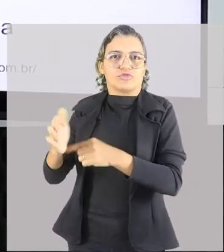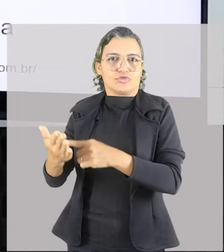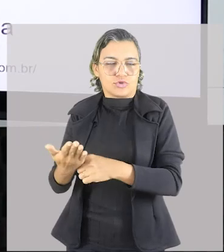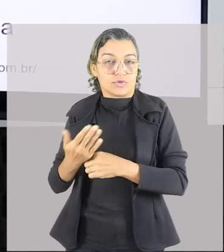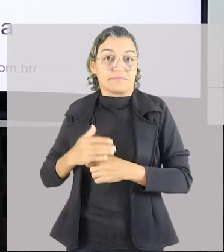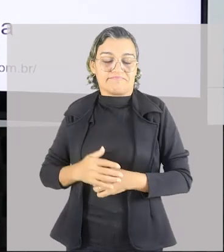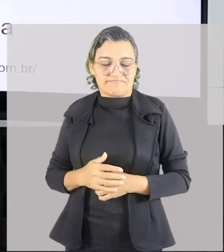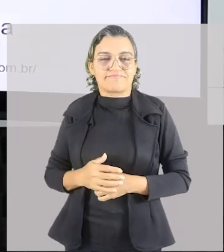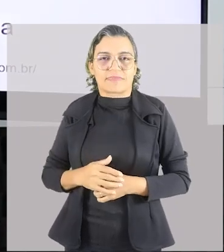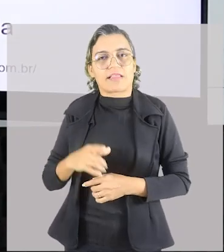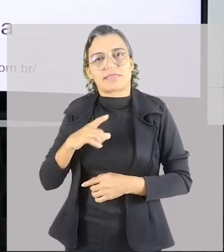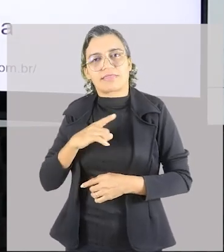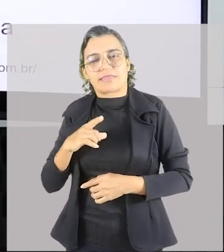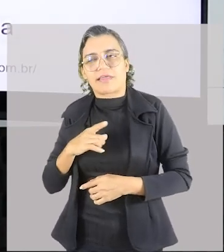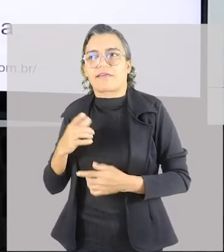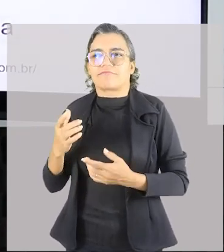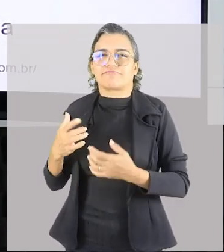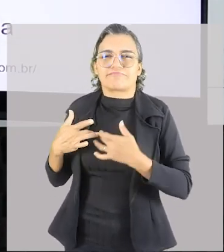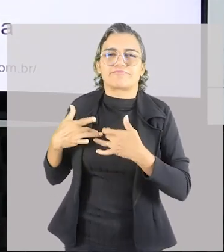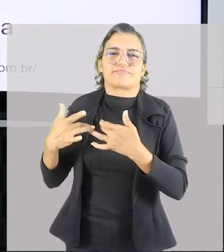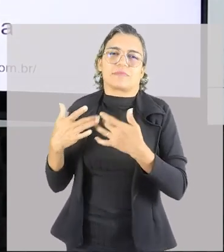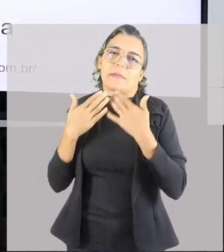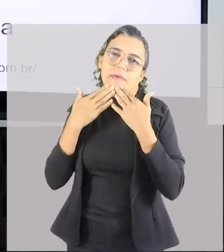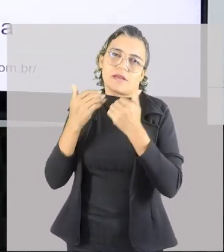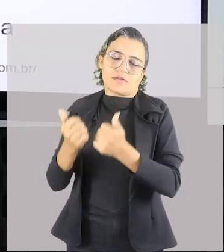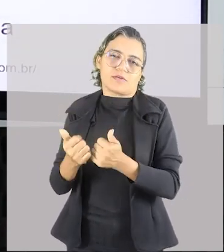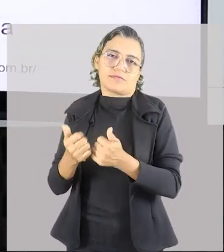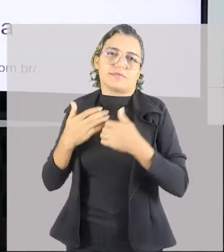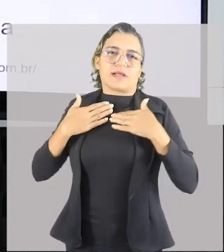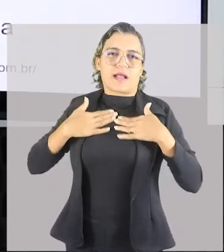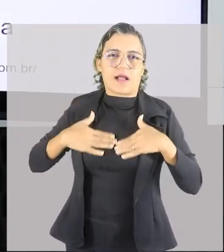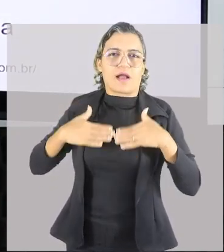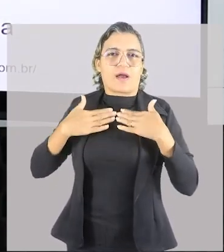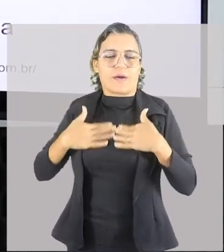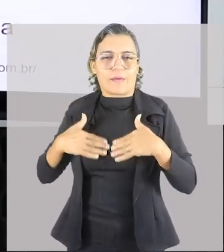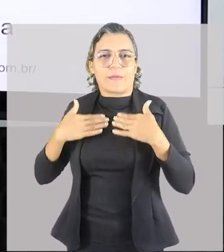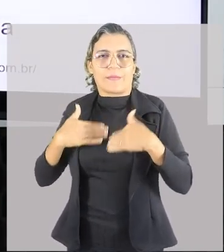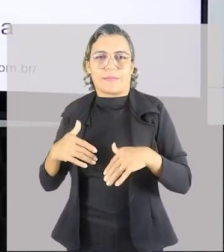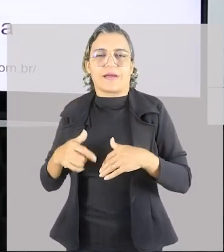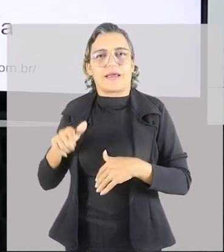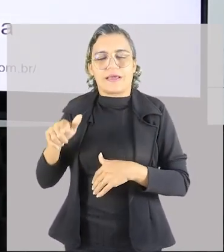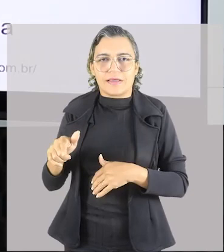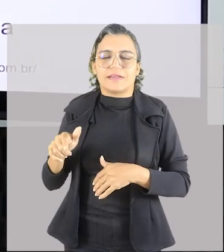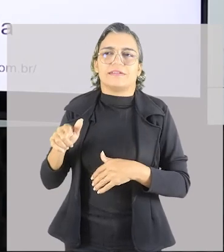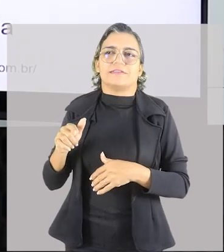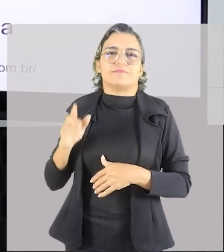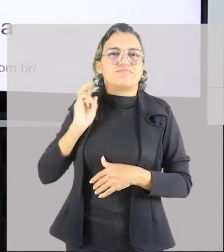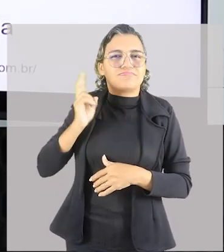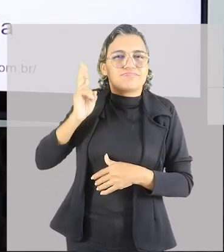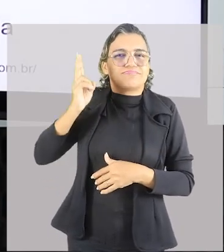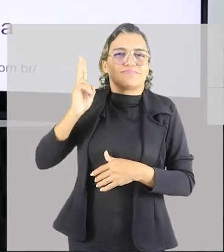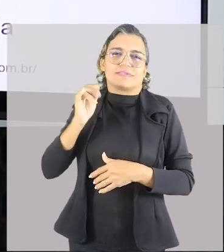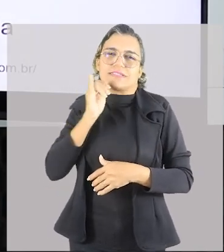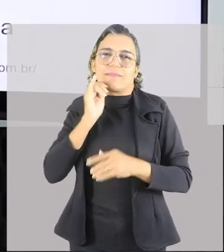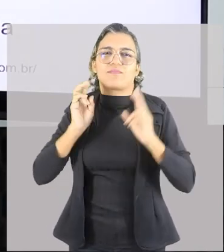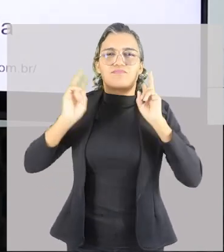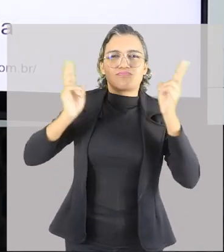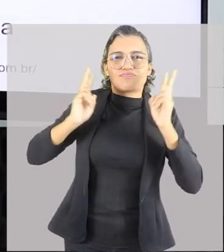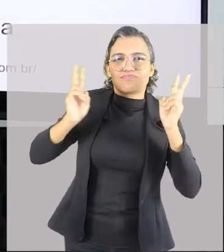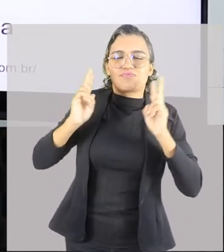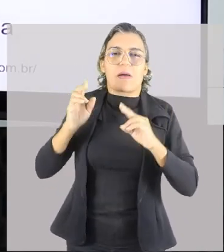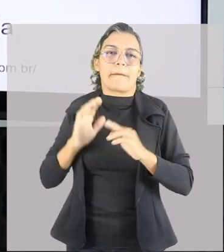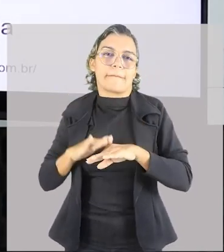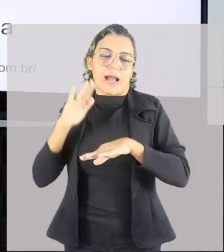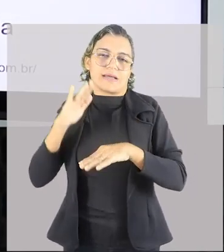uma espontaneidade maior, uma descontração maior, eles curtem mais aquele momento do jogo